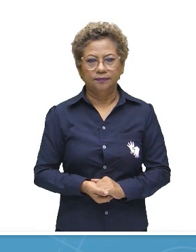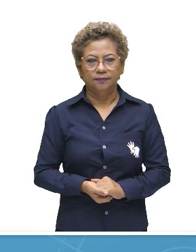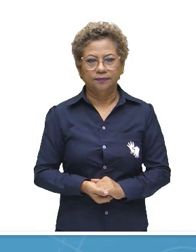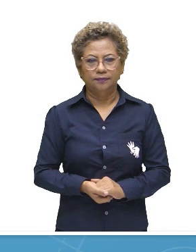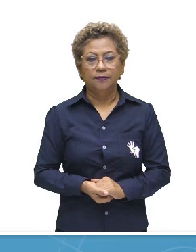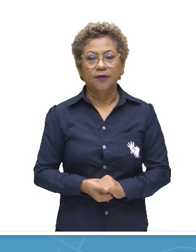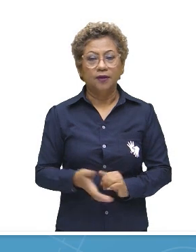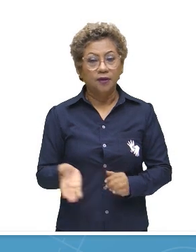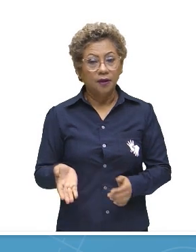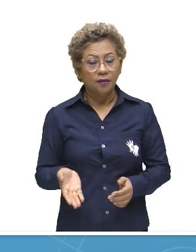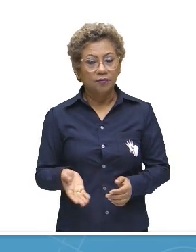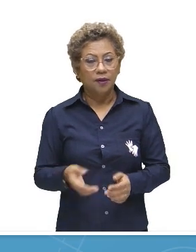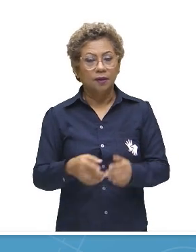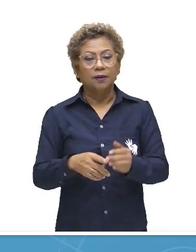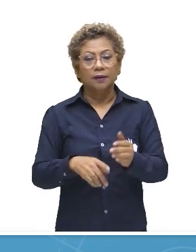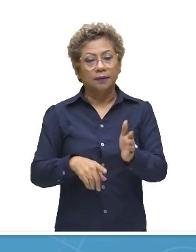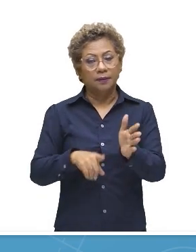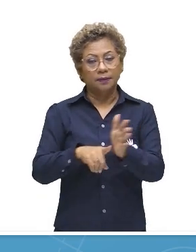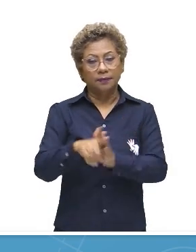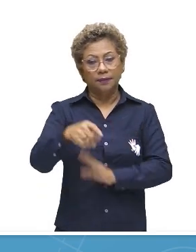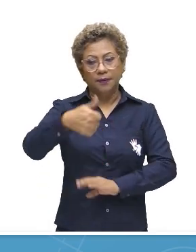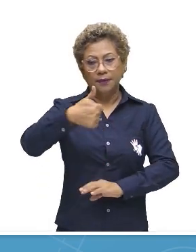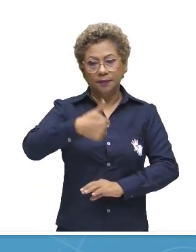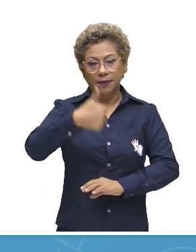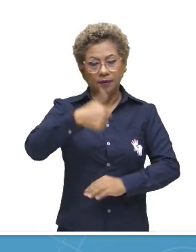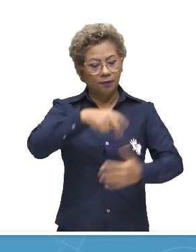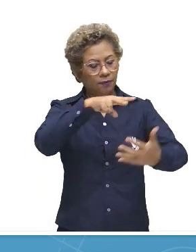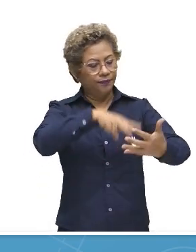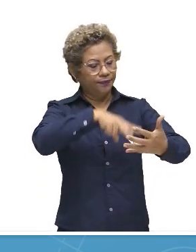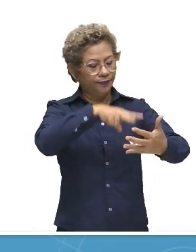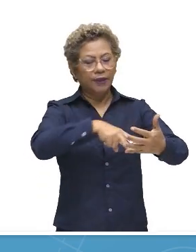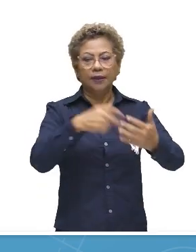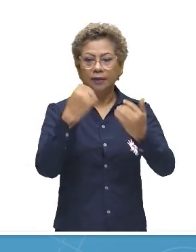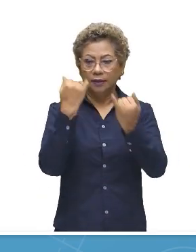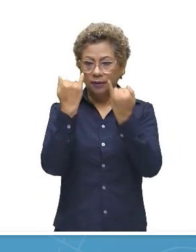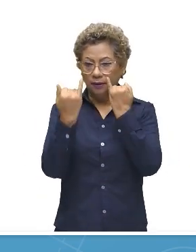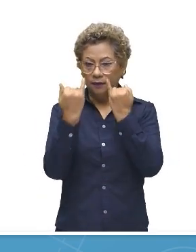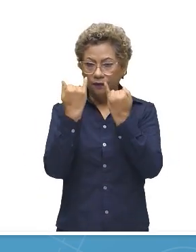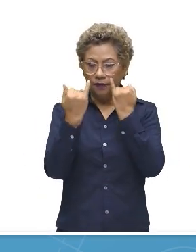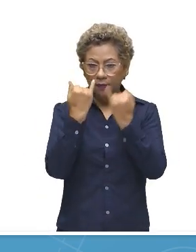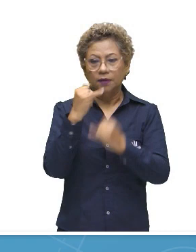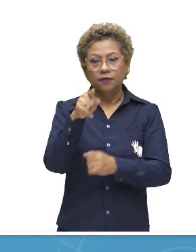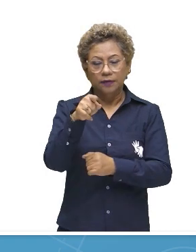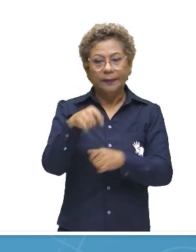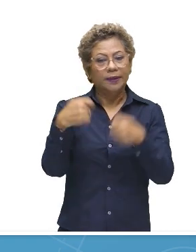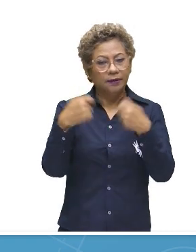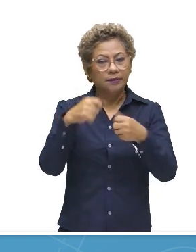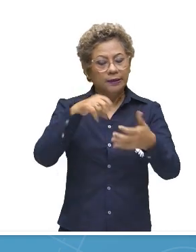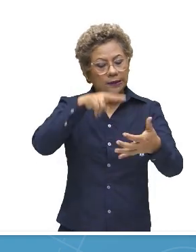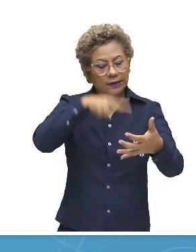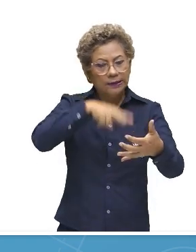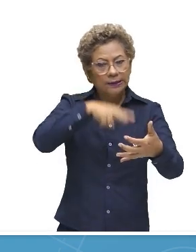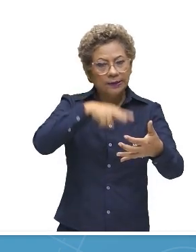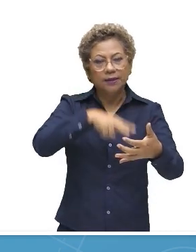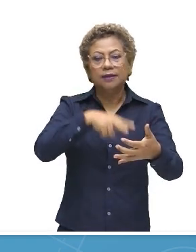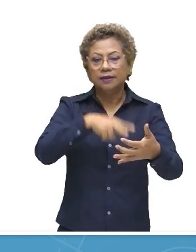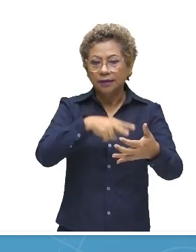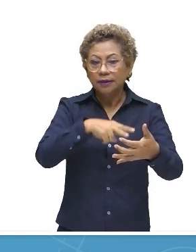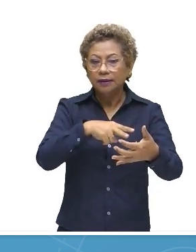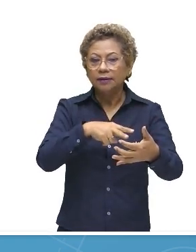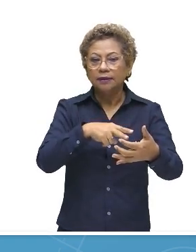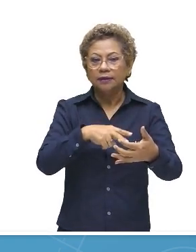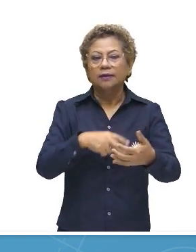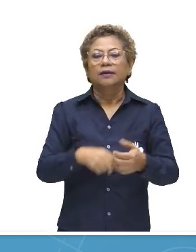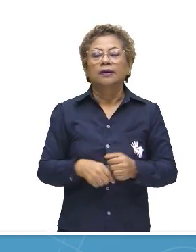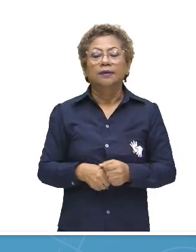Então tá aí, pessoal, questão de número 1, aí está o enunciado, leiam atentamente, tá? Veja qual é a fração que é